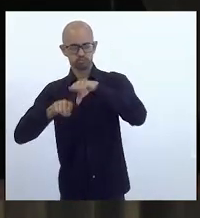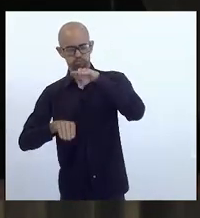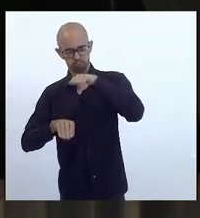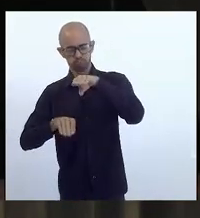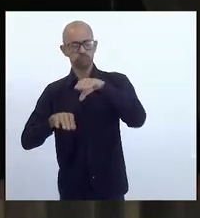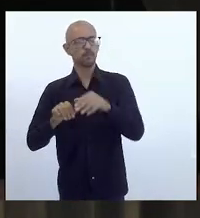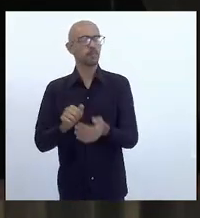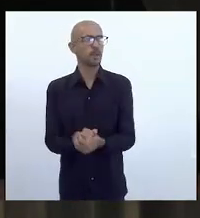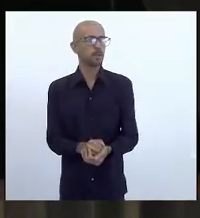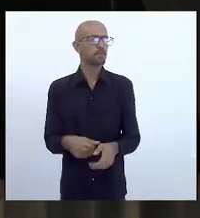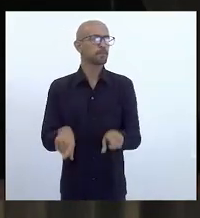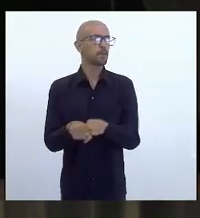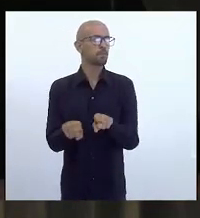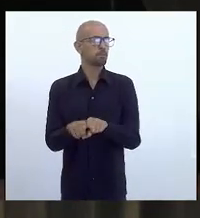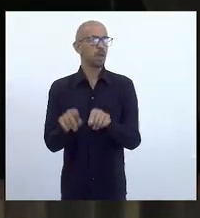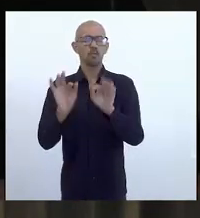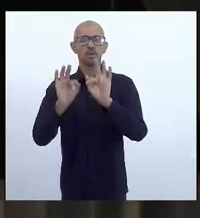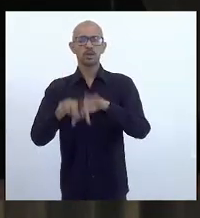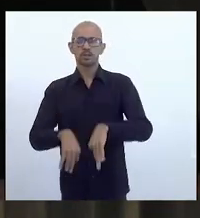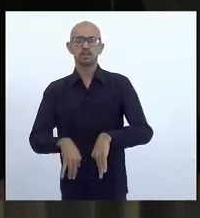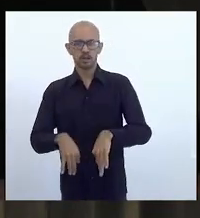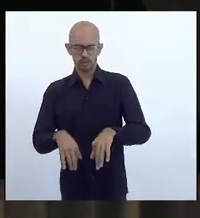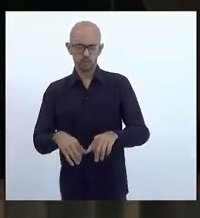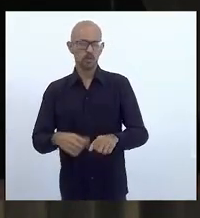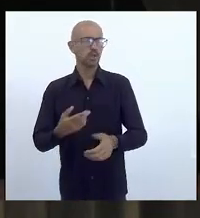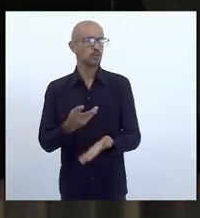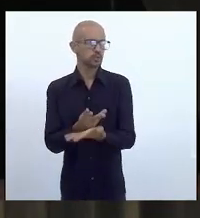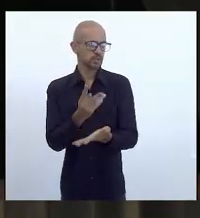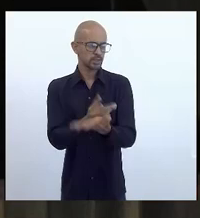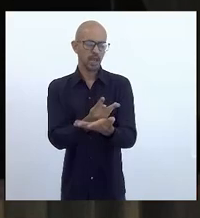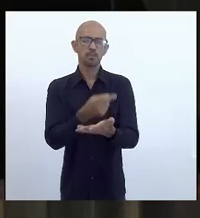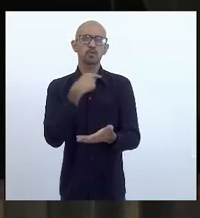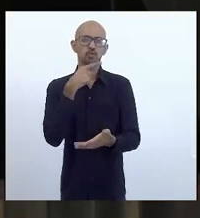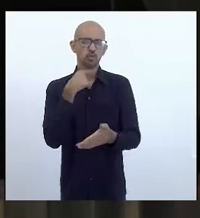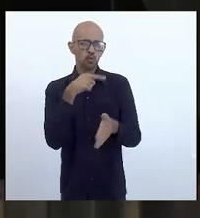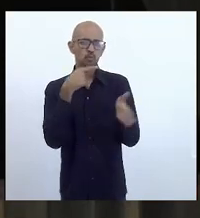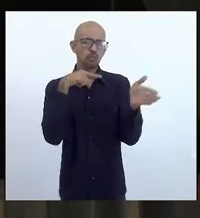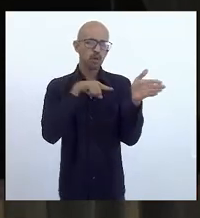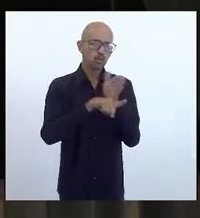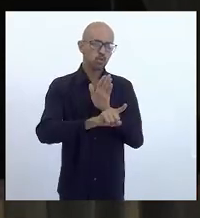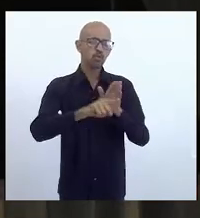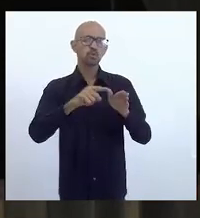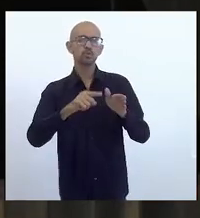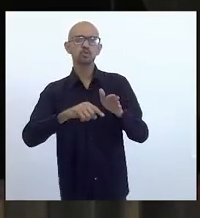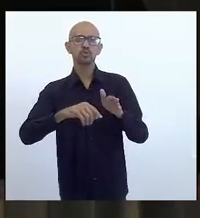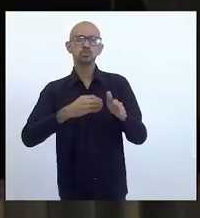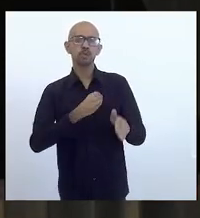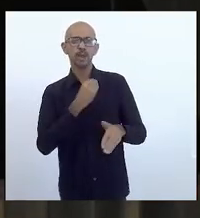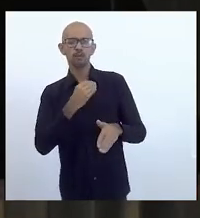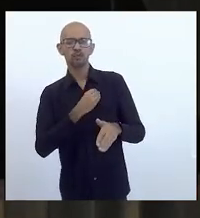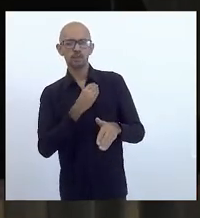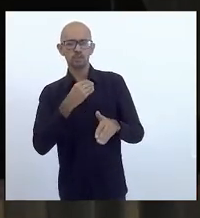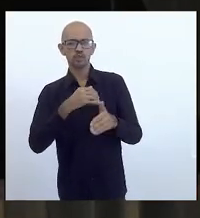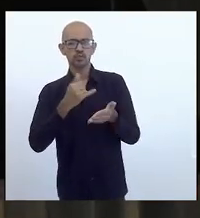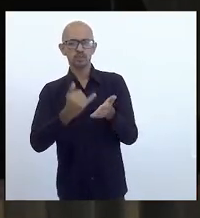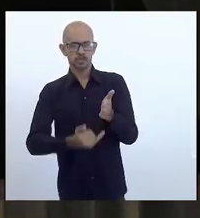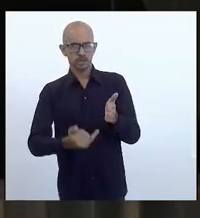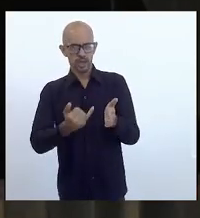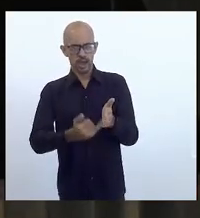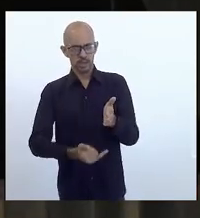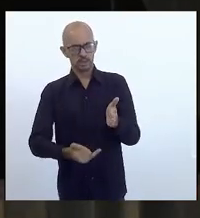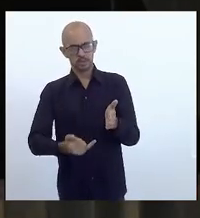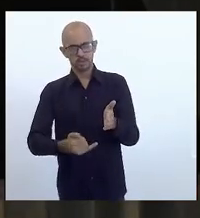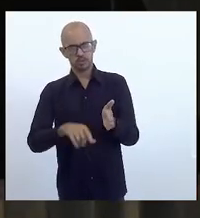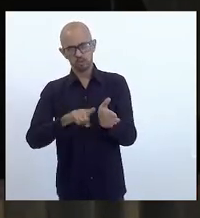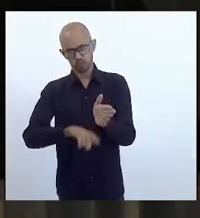terminar, também, eu que questiono sempre a questão dos benefícios fiscais, também me surpreendi exatamente com esse